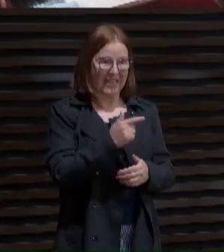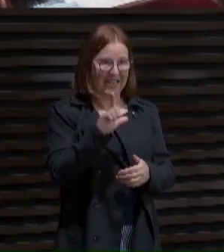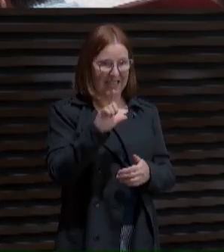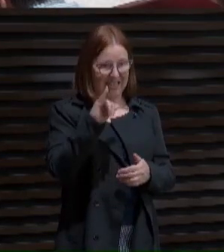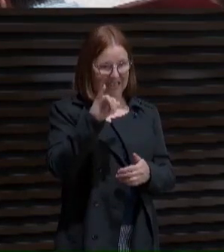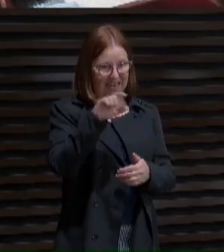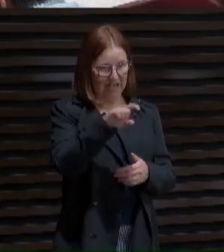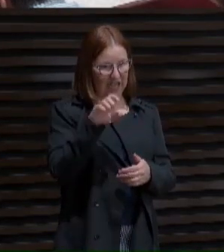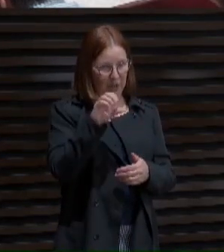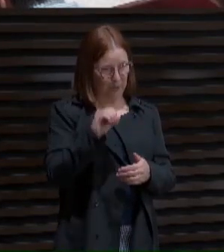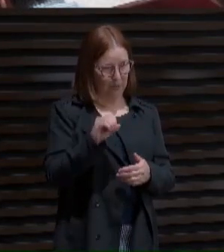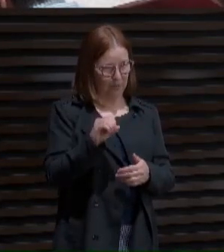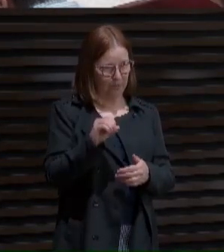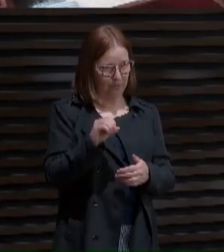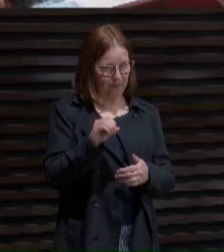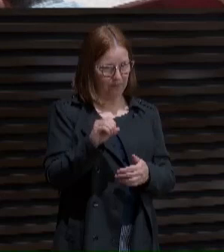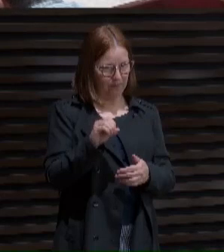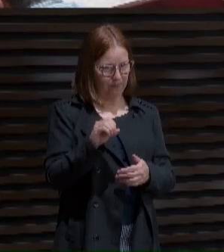O que é lixo?